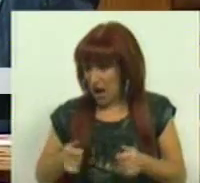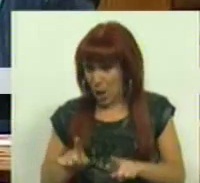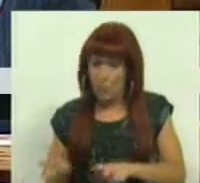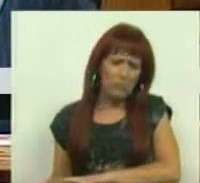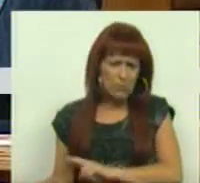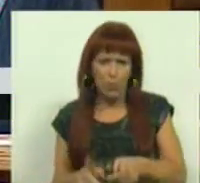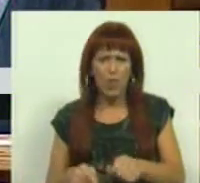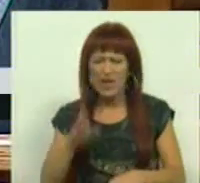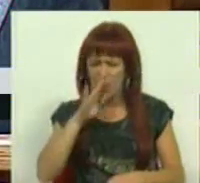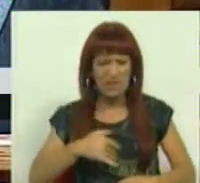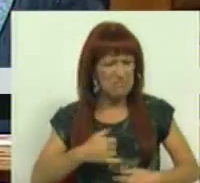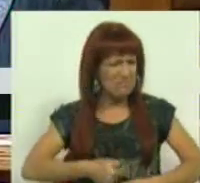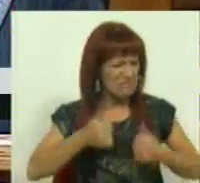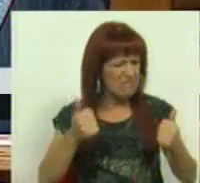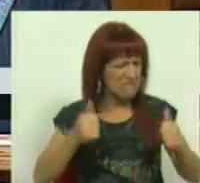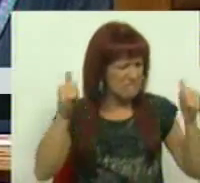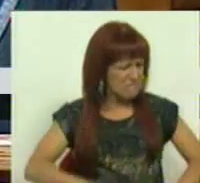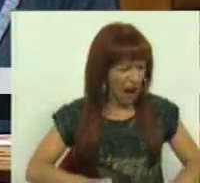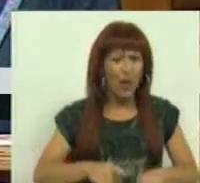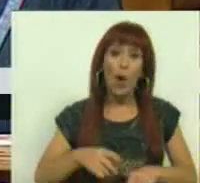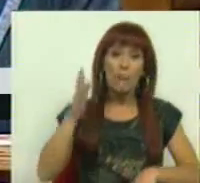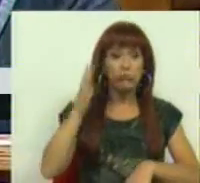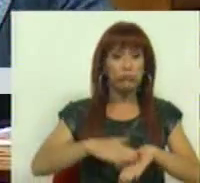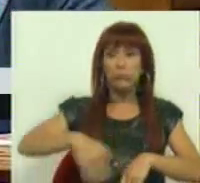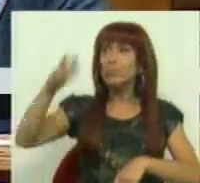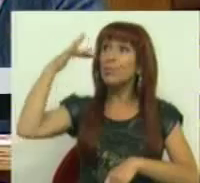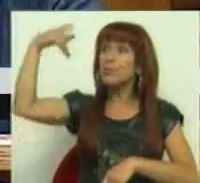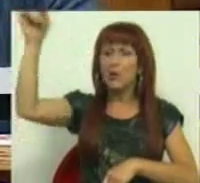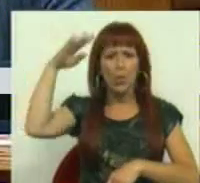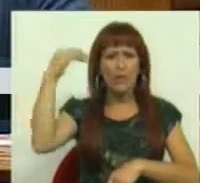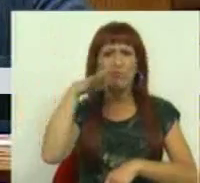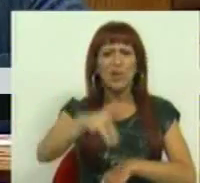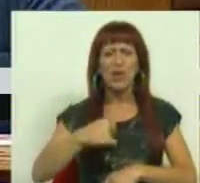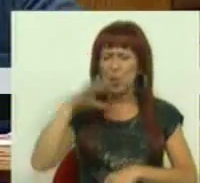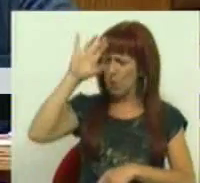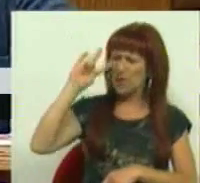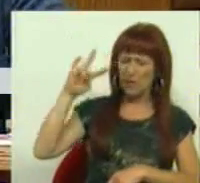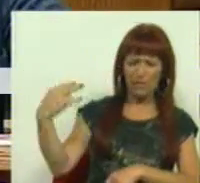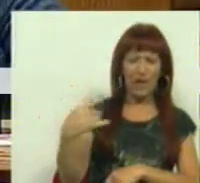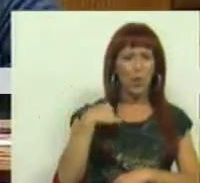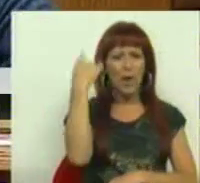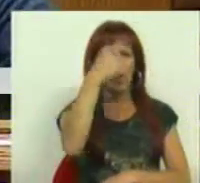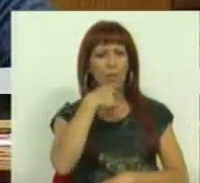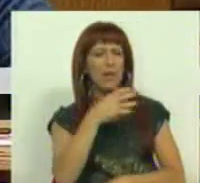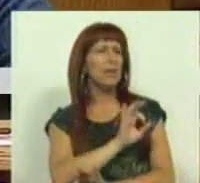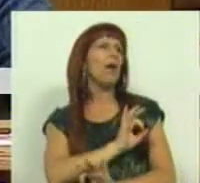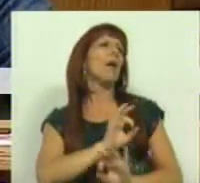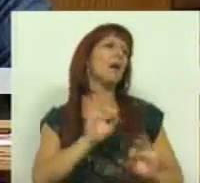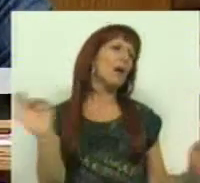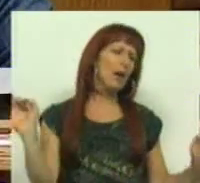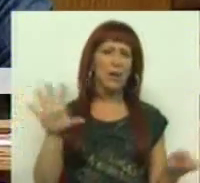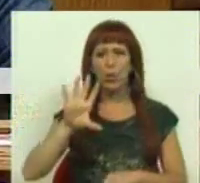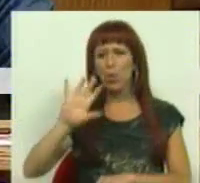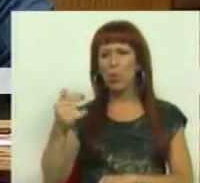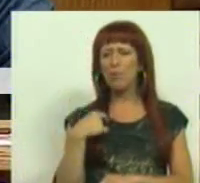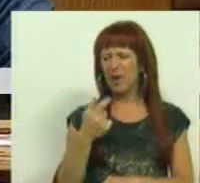bem, emigrem-se, diz Passos Coelho. É um governo que se vê a si mesmo como uma imagem de excelência num